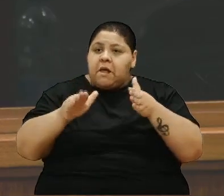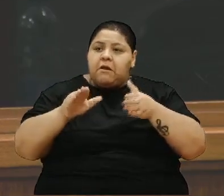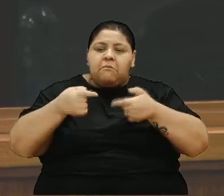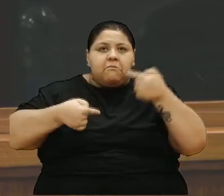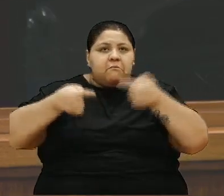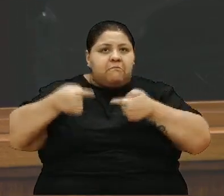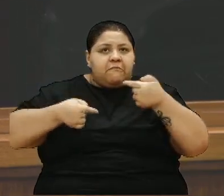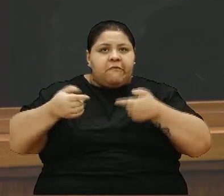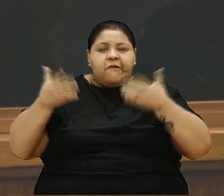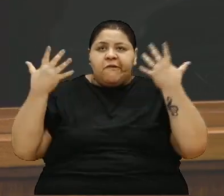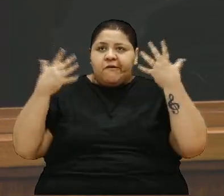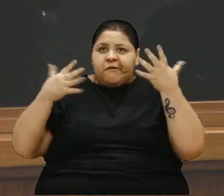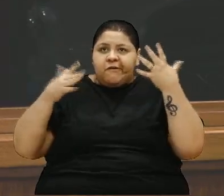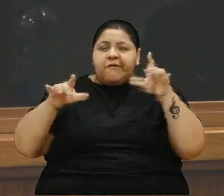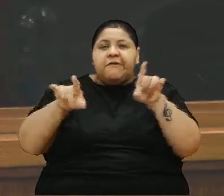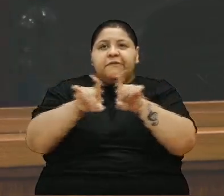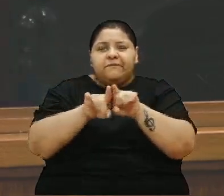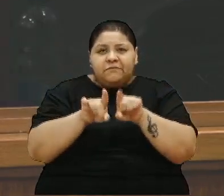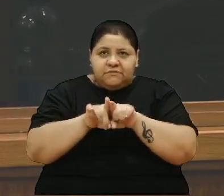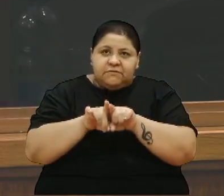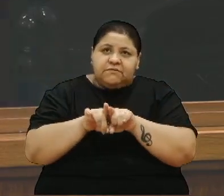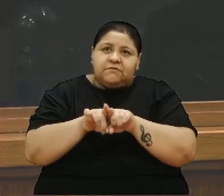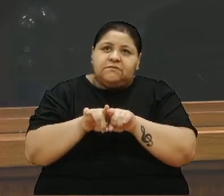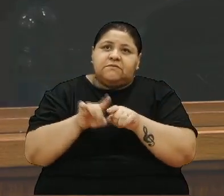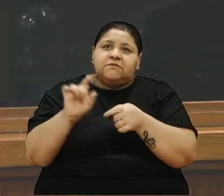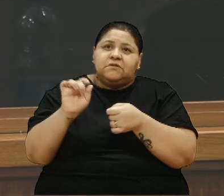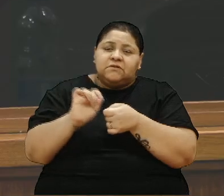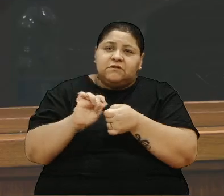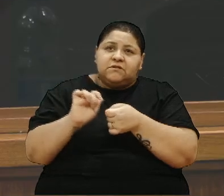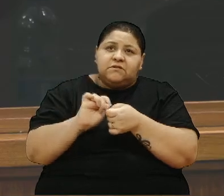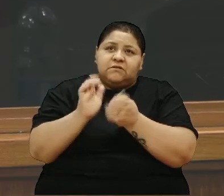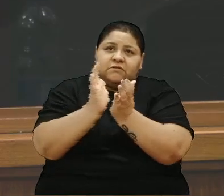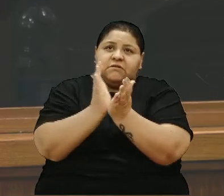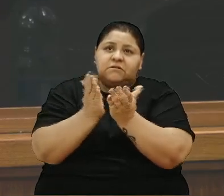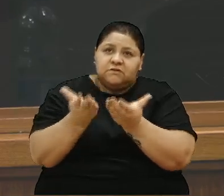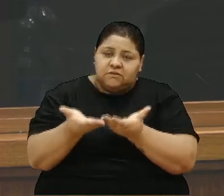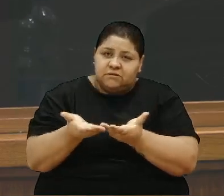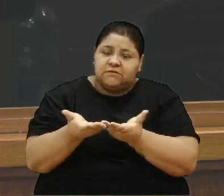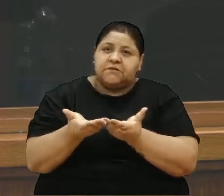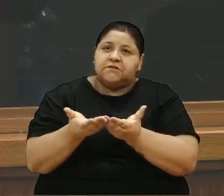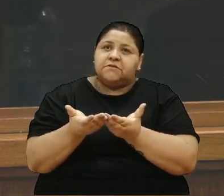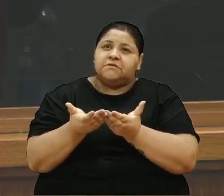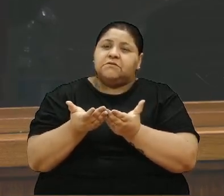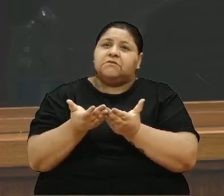quero parabenizar também nesse sentido, faça com que esse comitê seja...